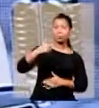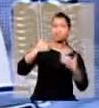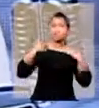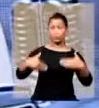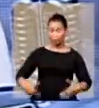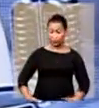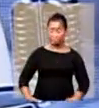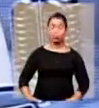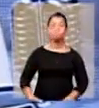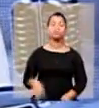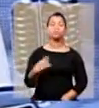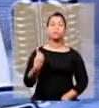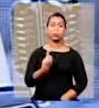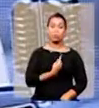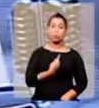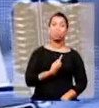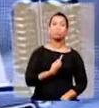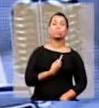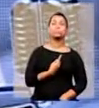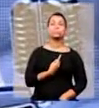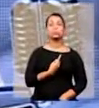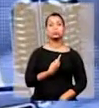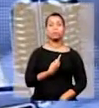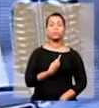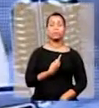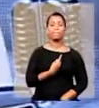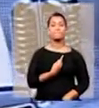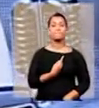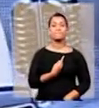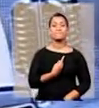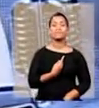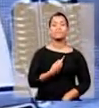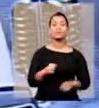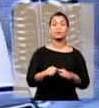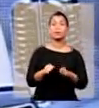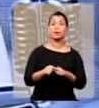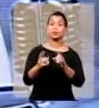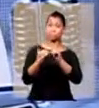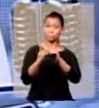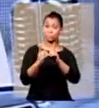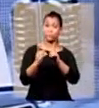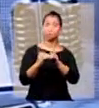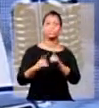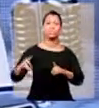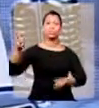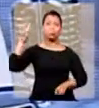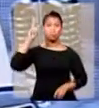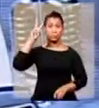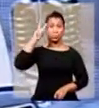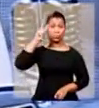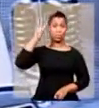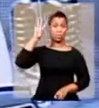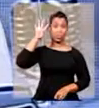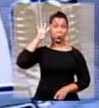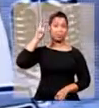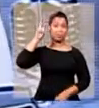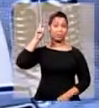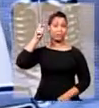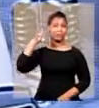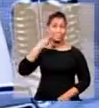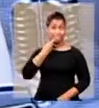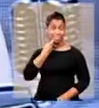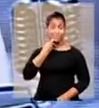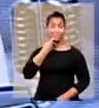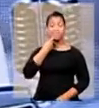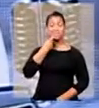Eles fazem o atendimento lá de segunda, quarta e sexta pela manhã, terça e quinta à tarde. Eles utilizam a academia